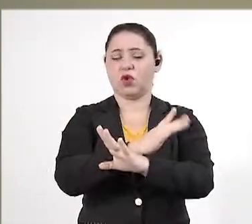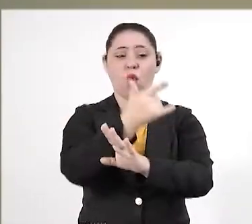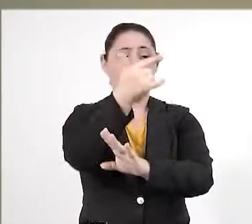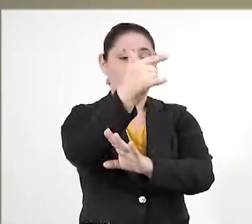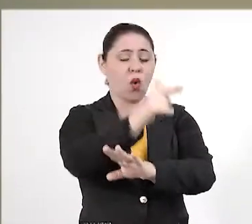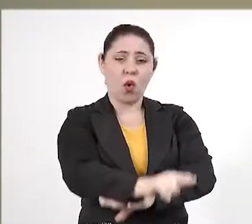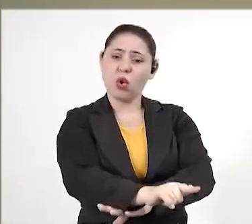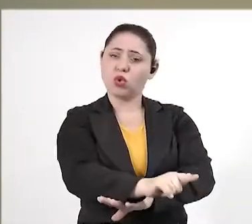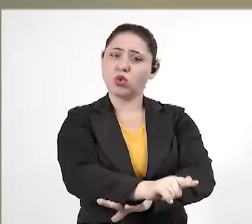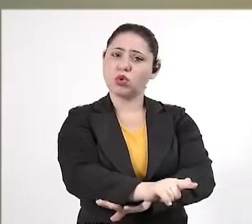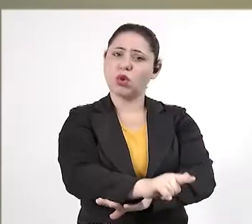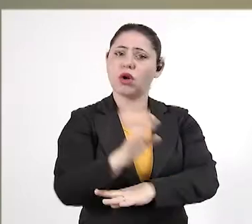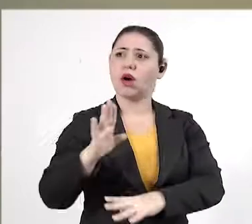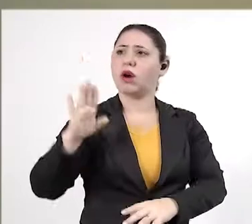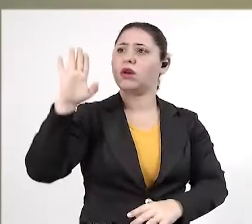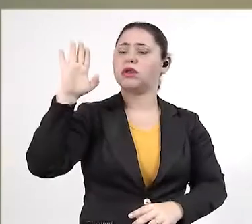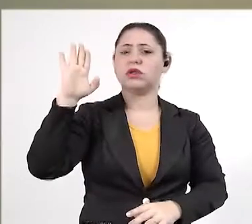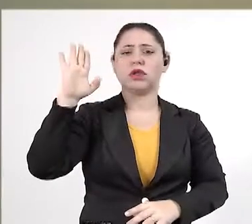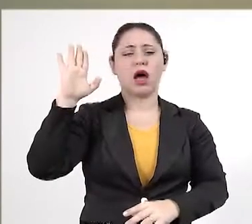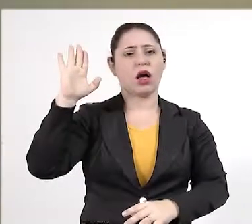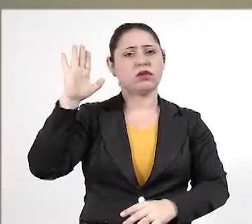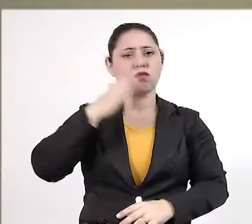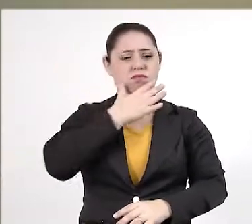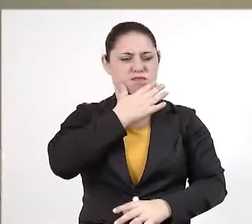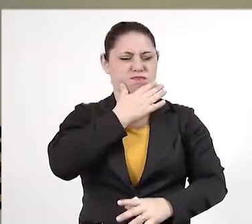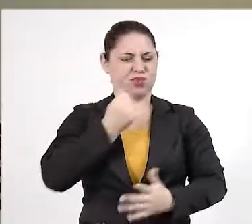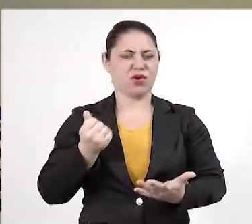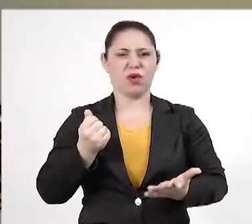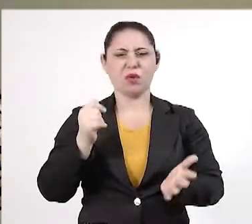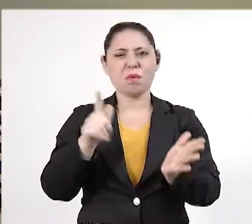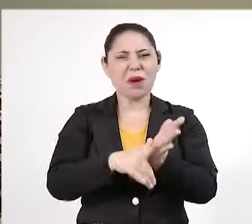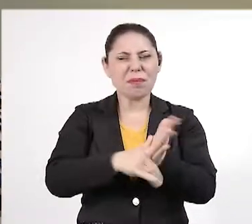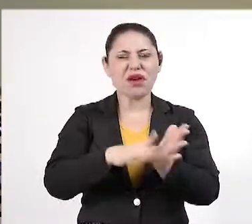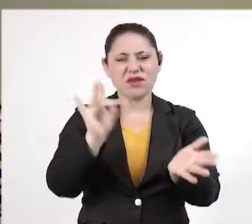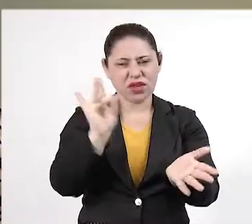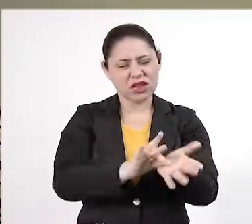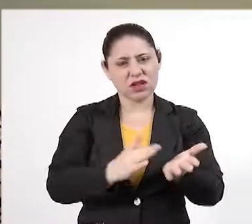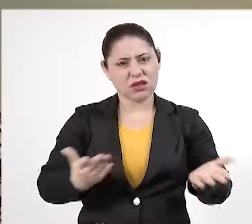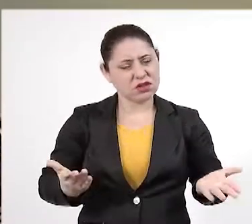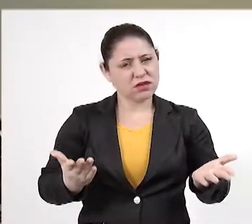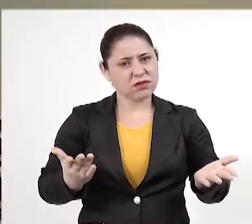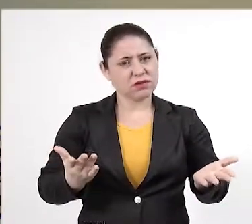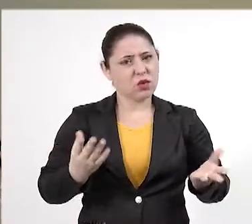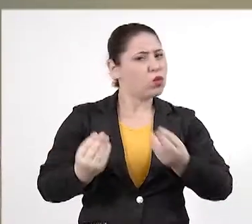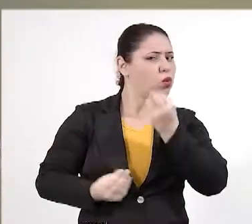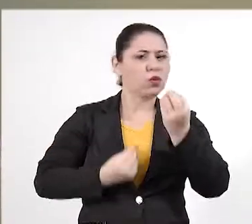transferência para um outro candidato masculino, isso no papel mesmo, sabe? Então,